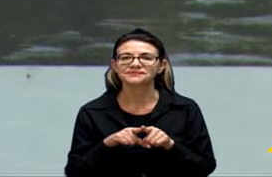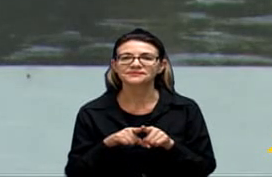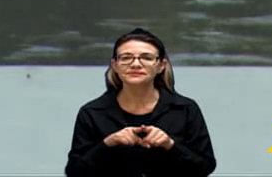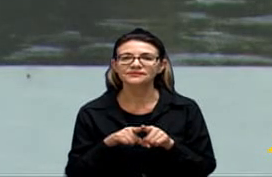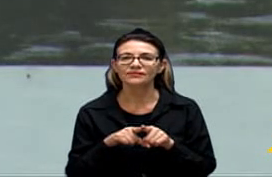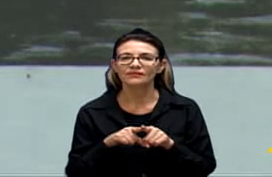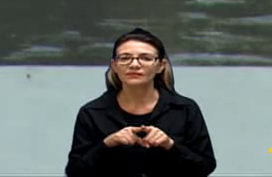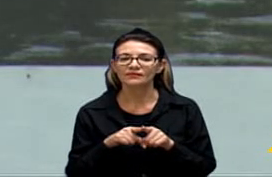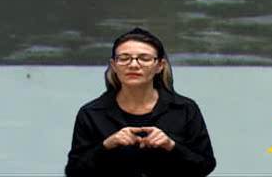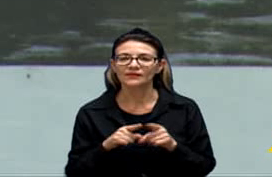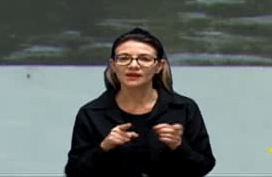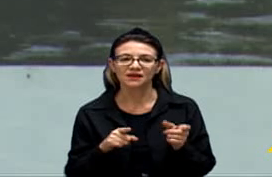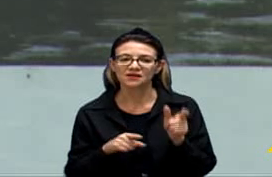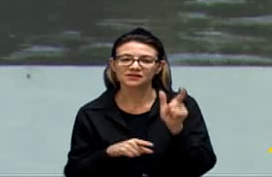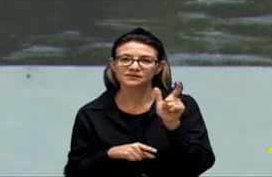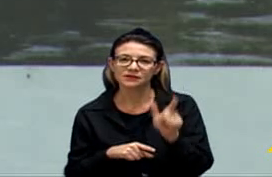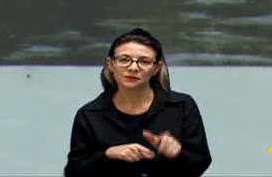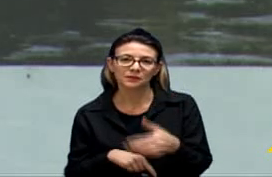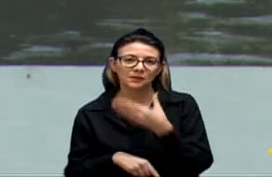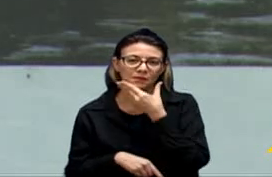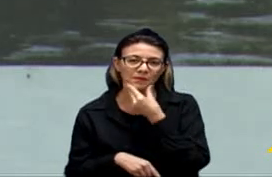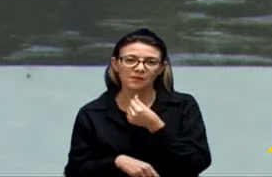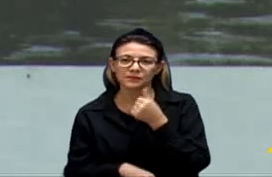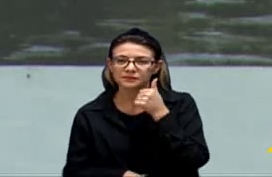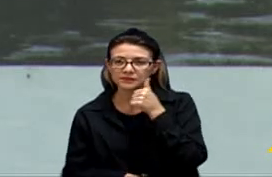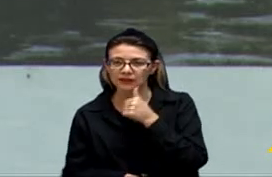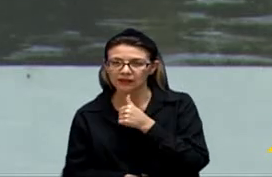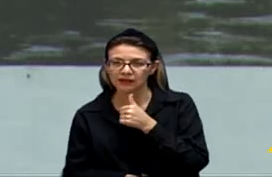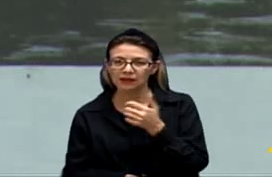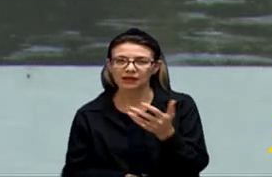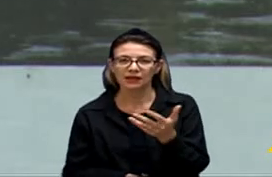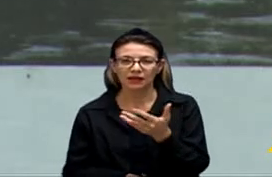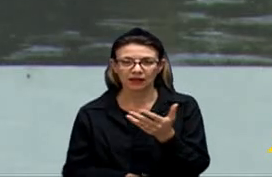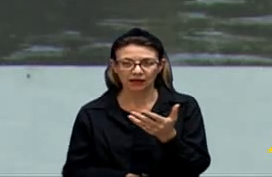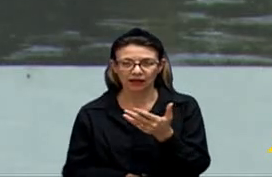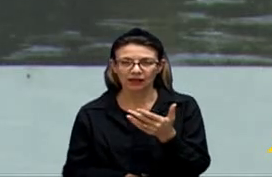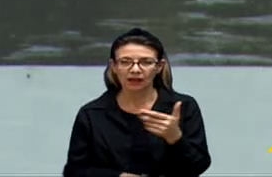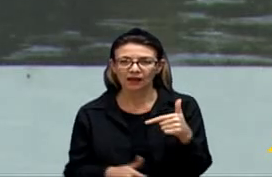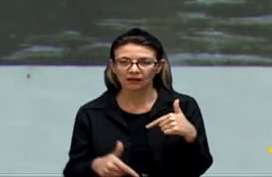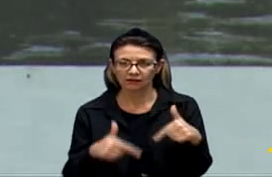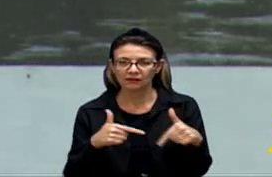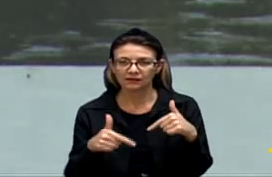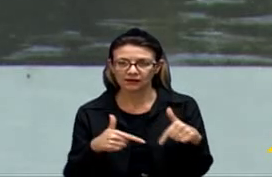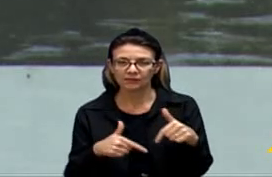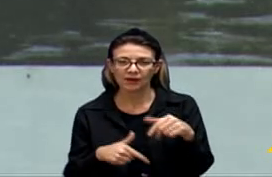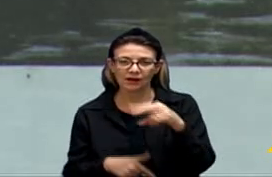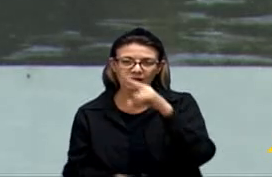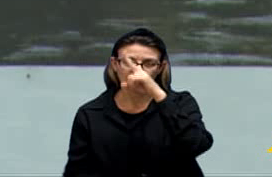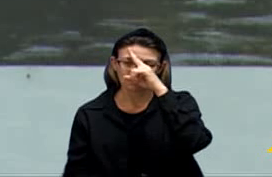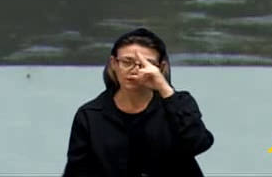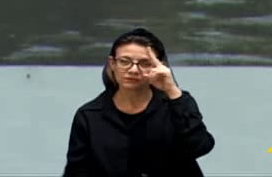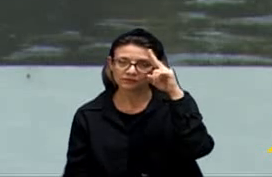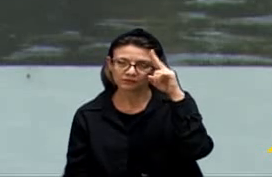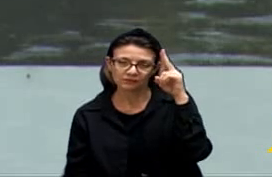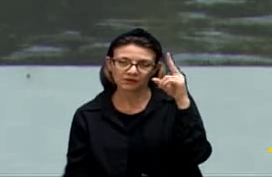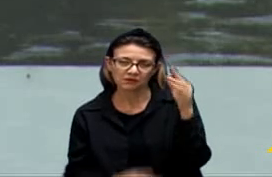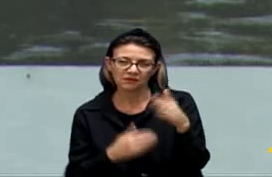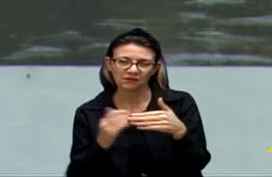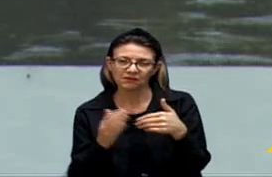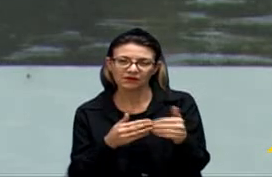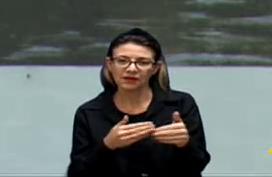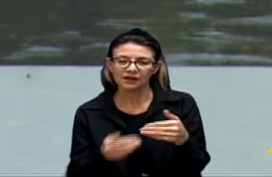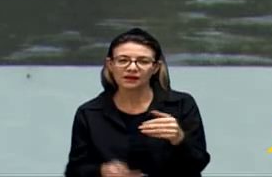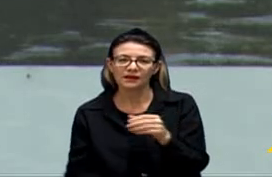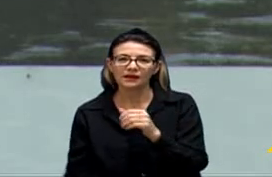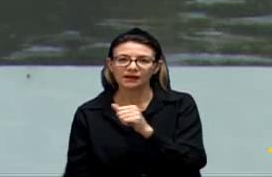se uma pessoa seja um homem ou mulher quiser trabalhar na Uber 99 qualquer aplicativo de